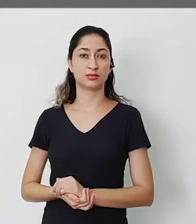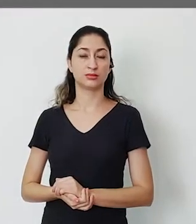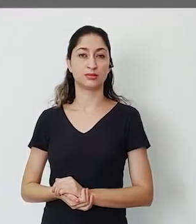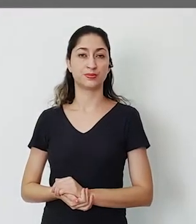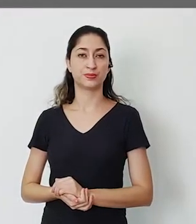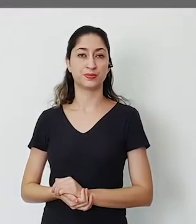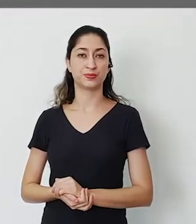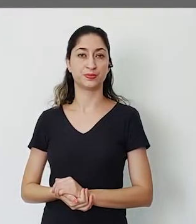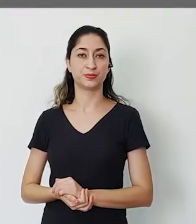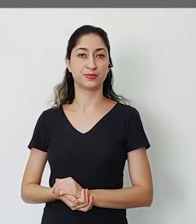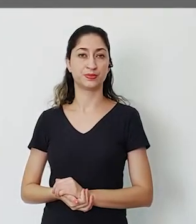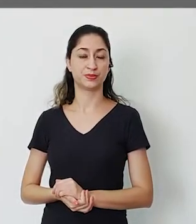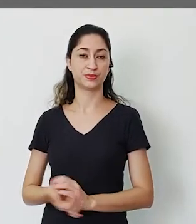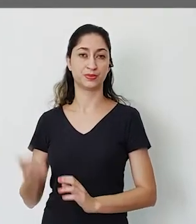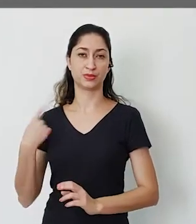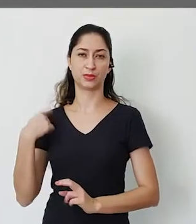gente